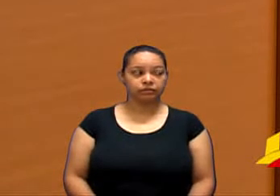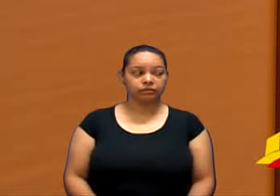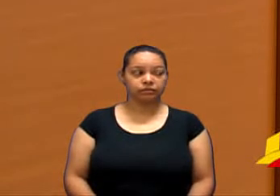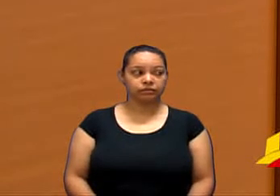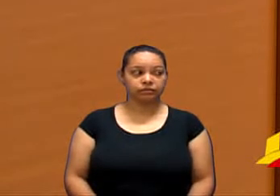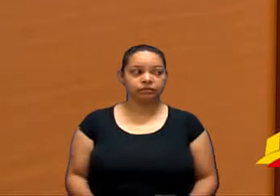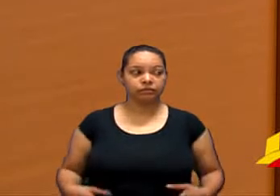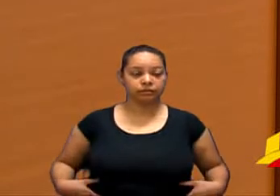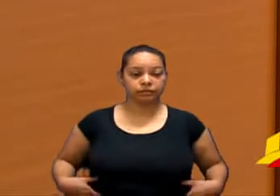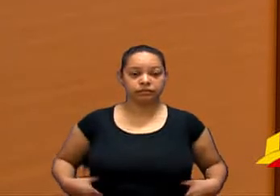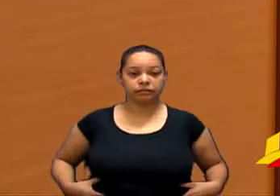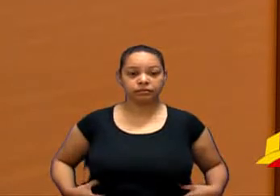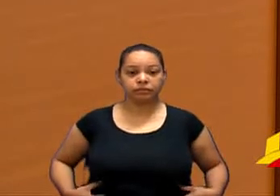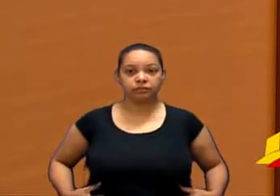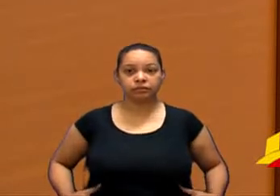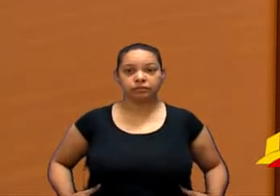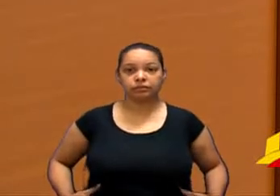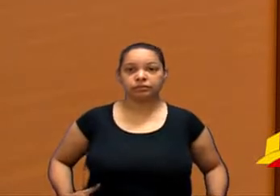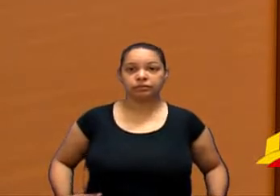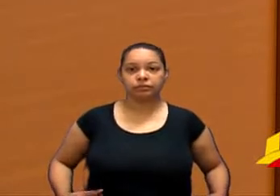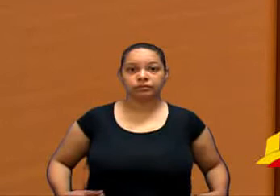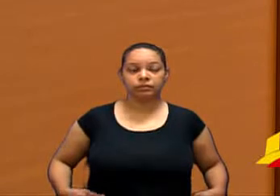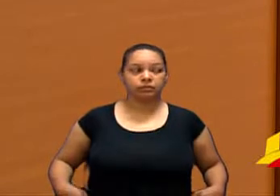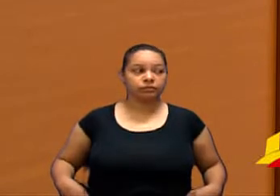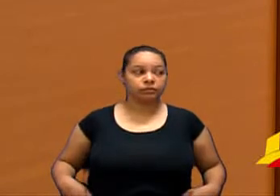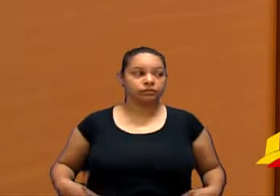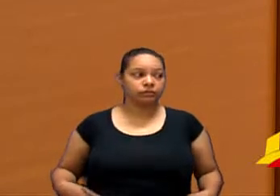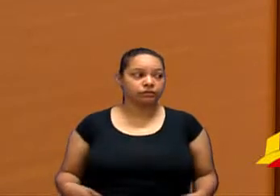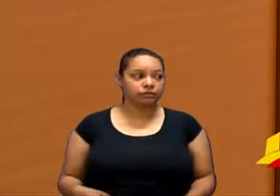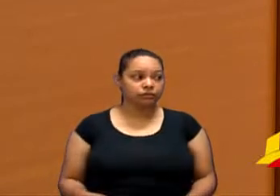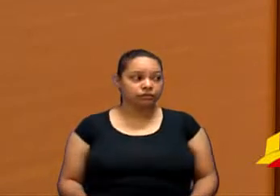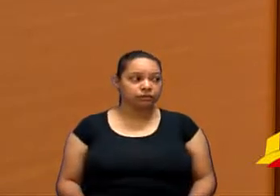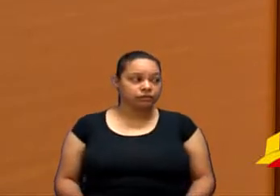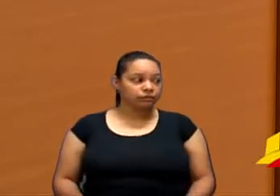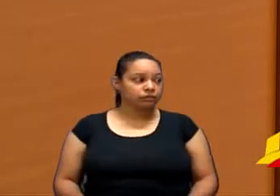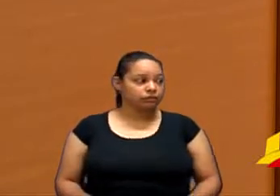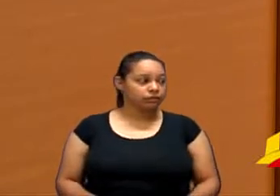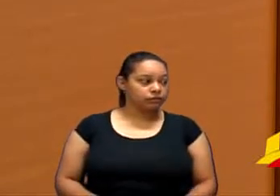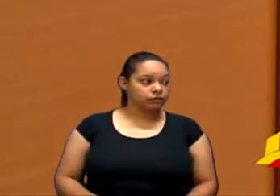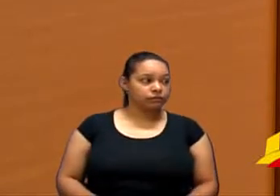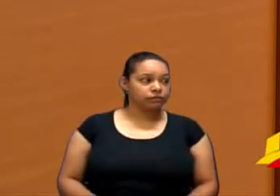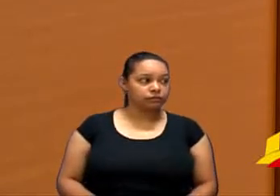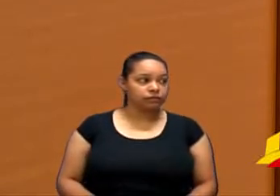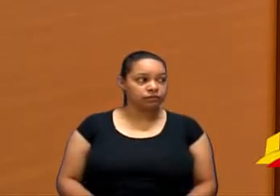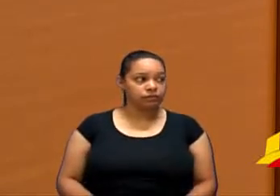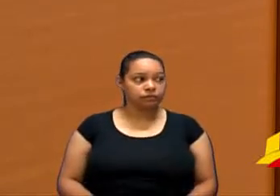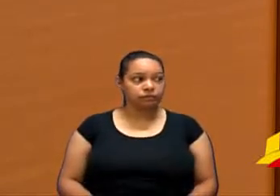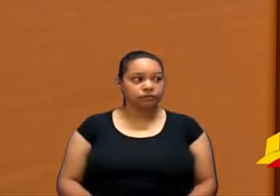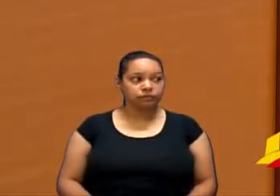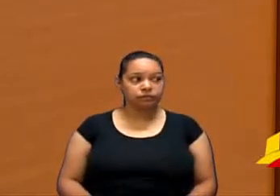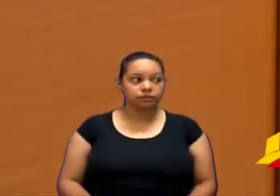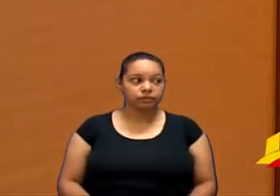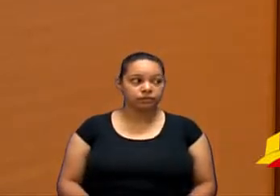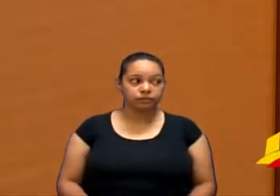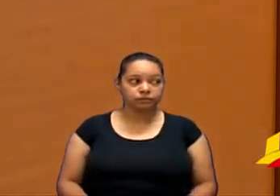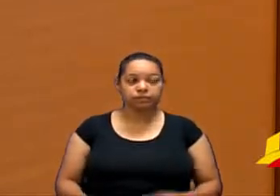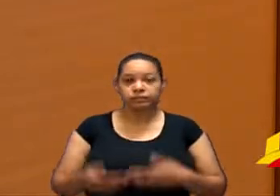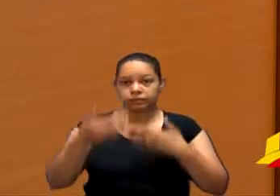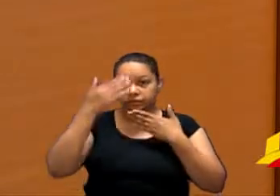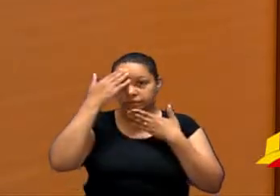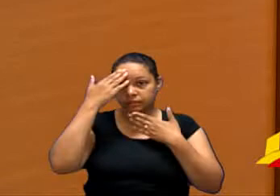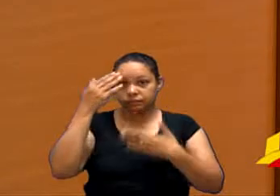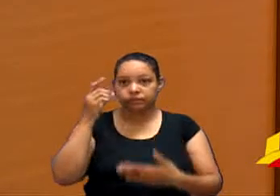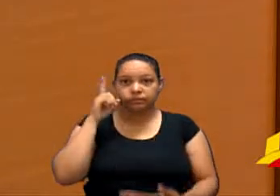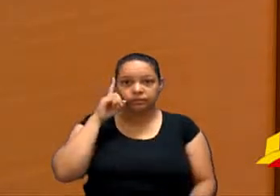Bom dia senhores vereadores Senhor Bom dia dos Santos ainda